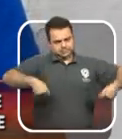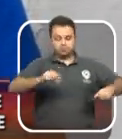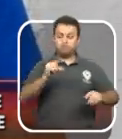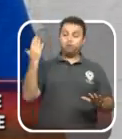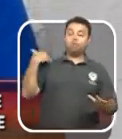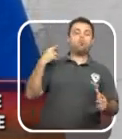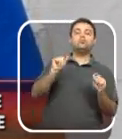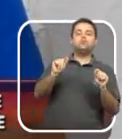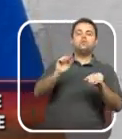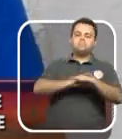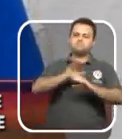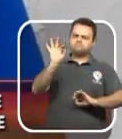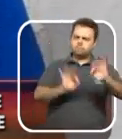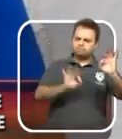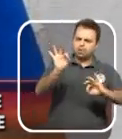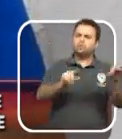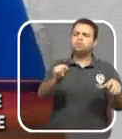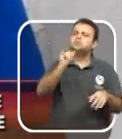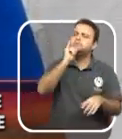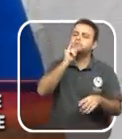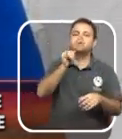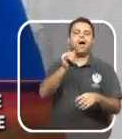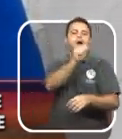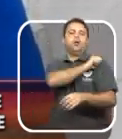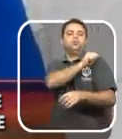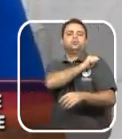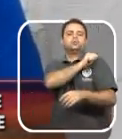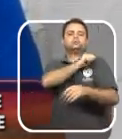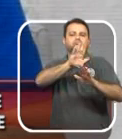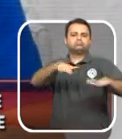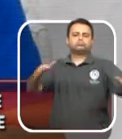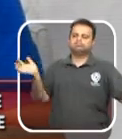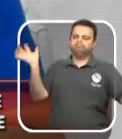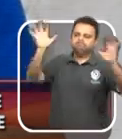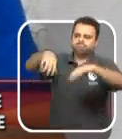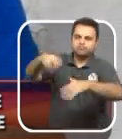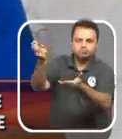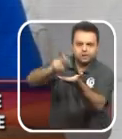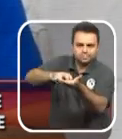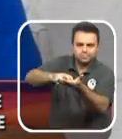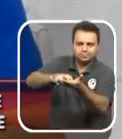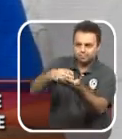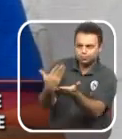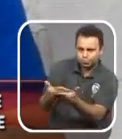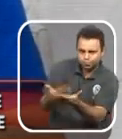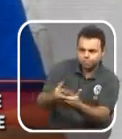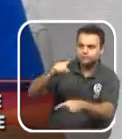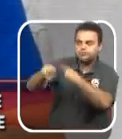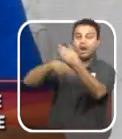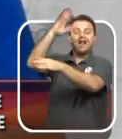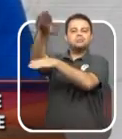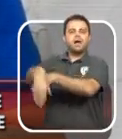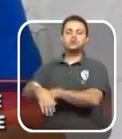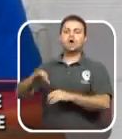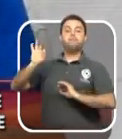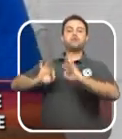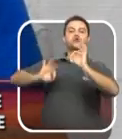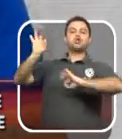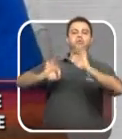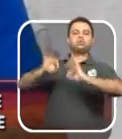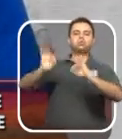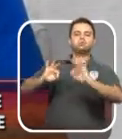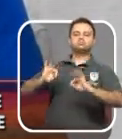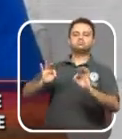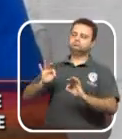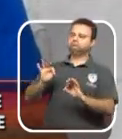setor da educação contrate assistentes sociais e psicólogos. Agora, para a felicidade, o Executivo mandou um projeto, ainda não é